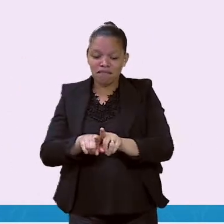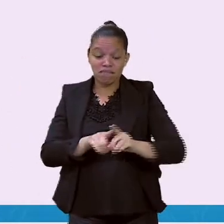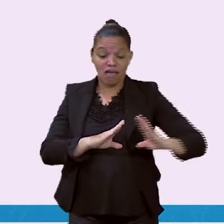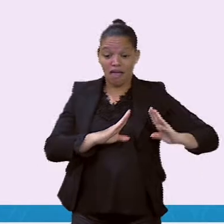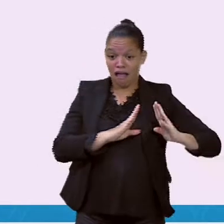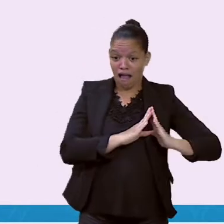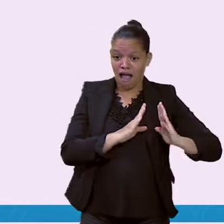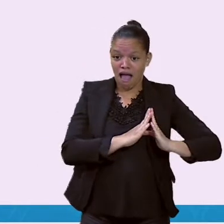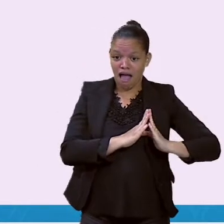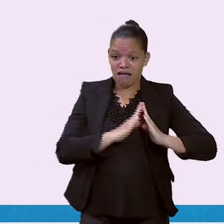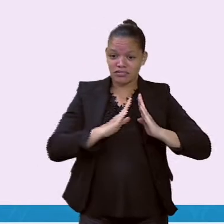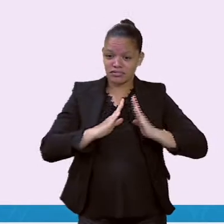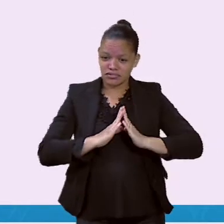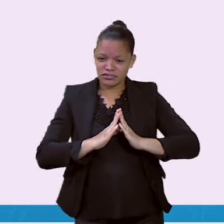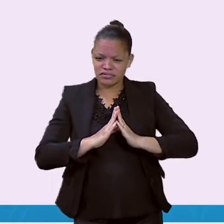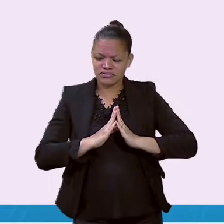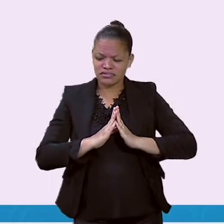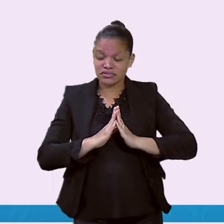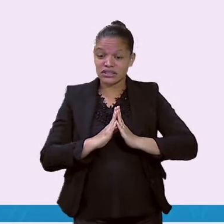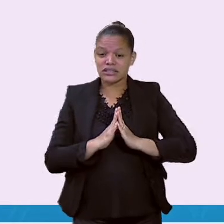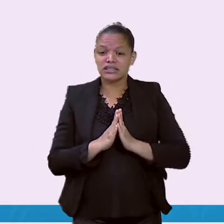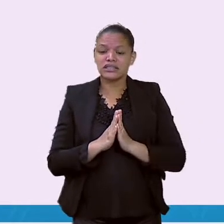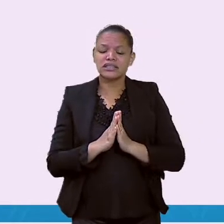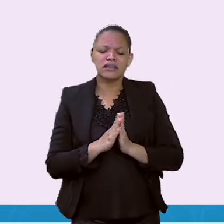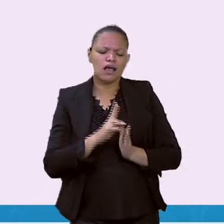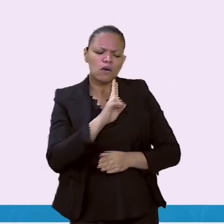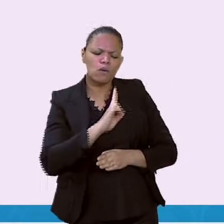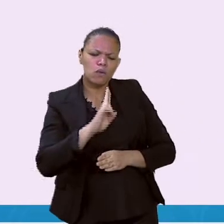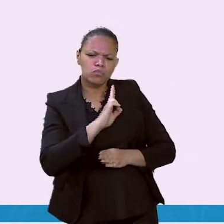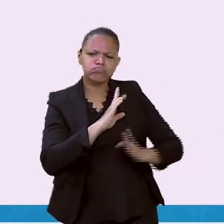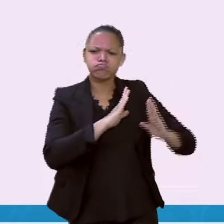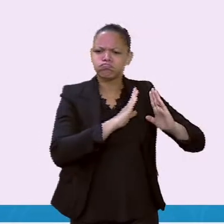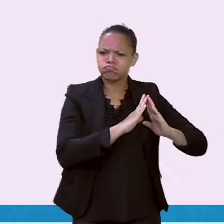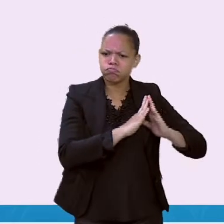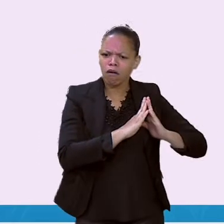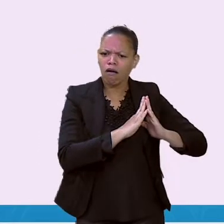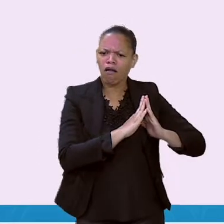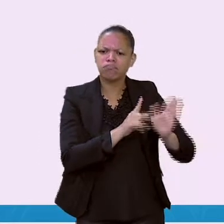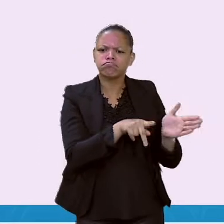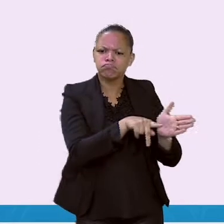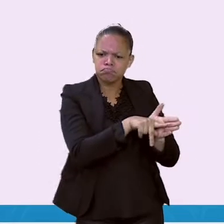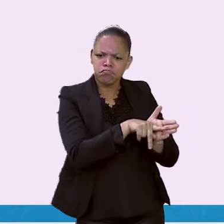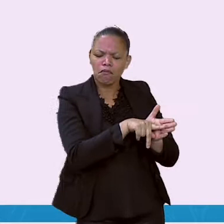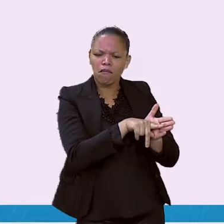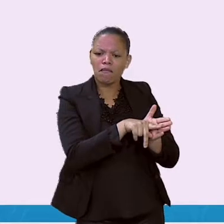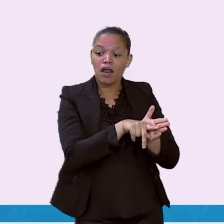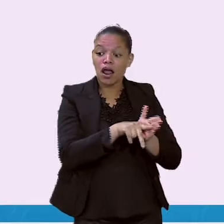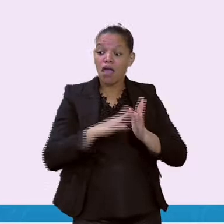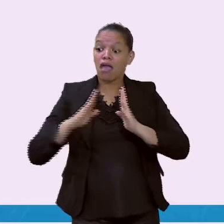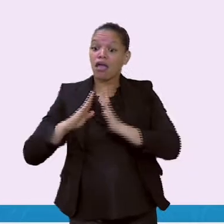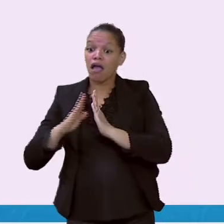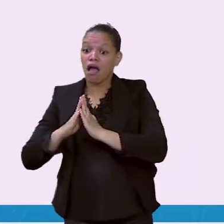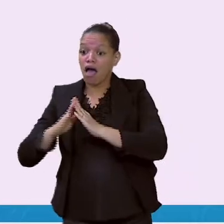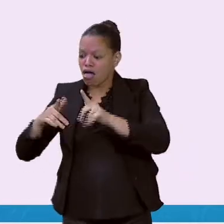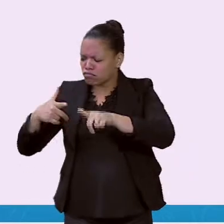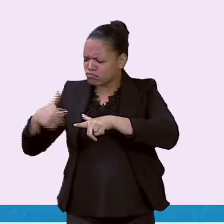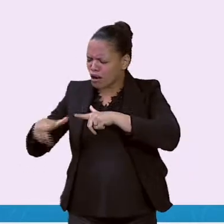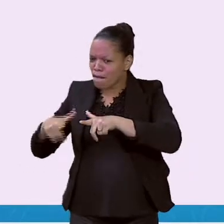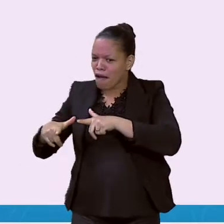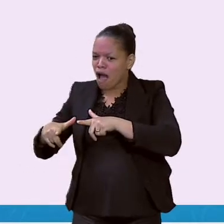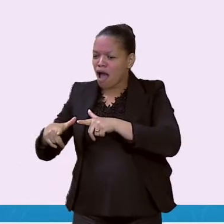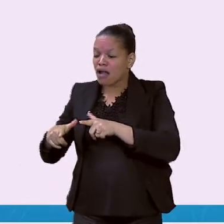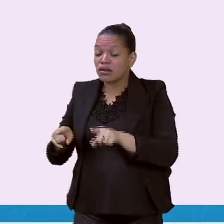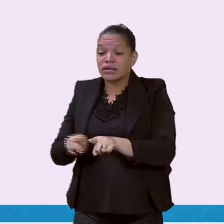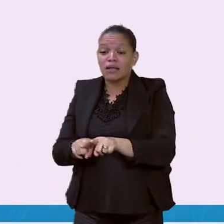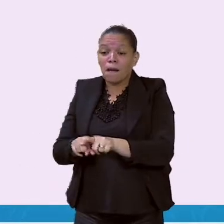morar, tem outras que servem para trabalhar. Quando os prédios servem para morar, chama-se